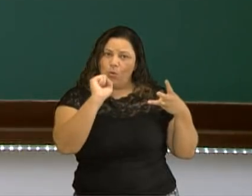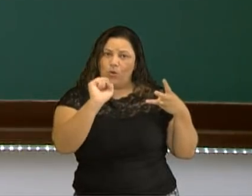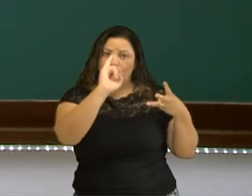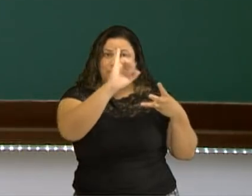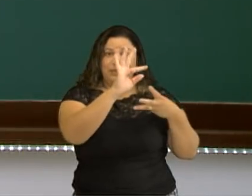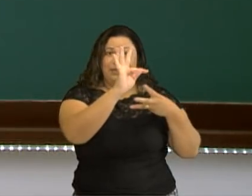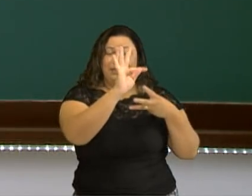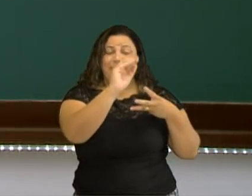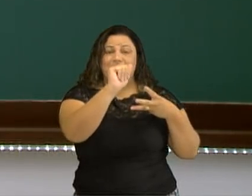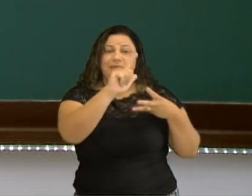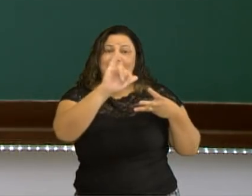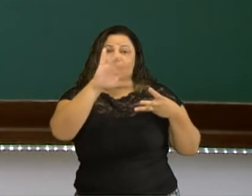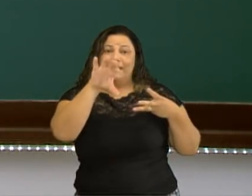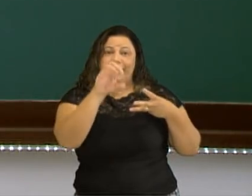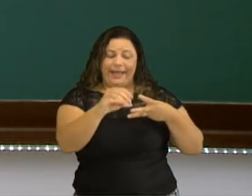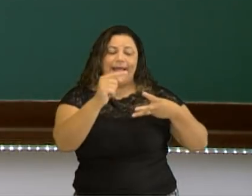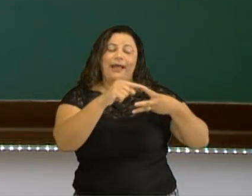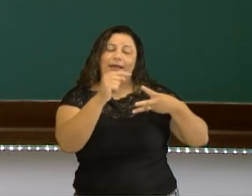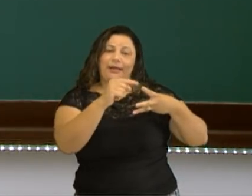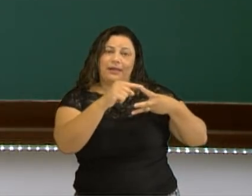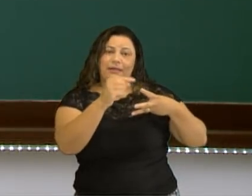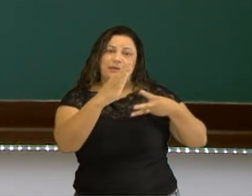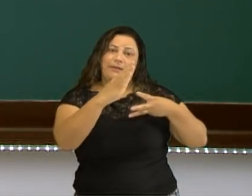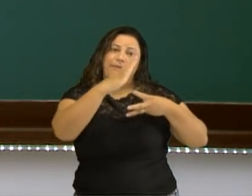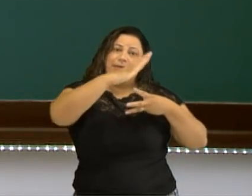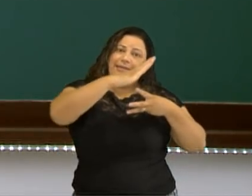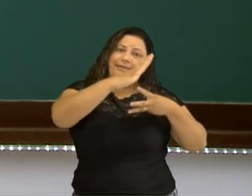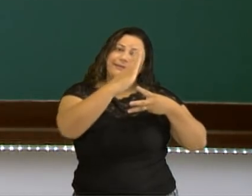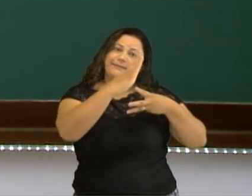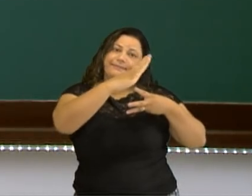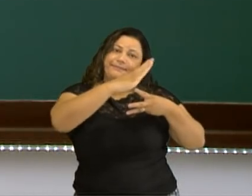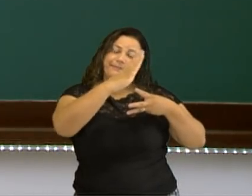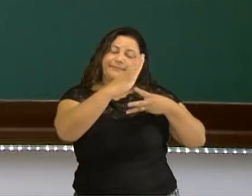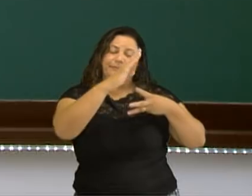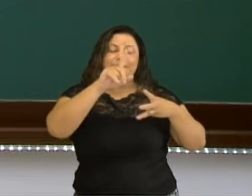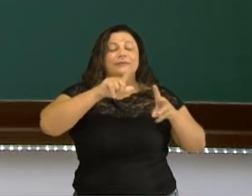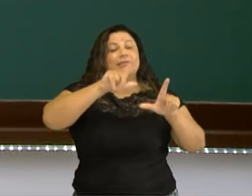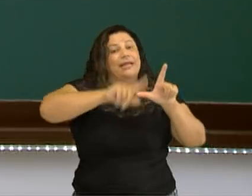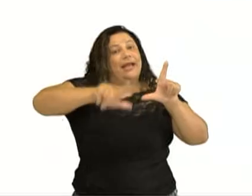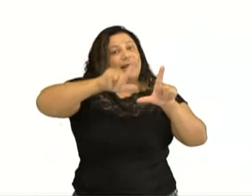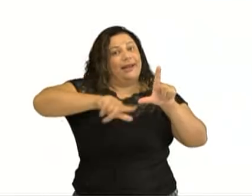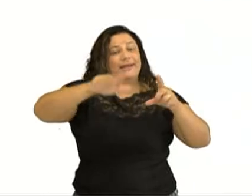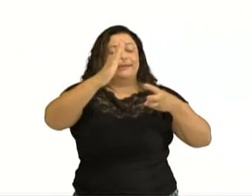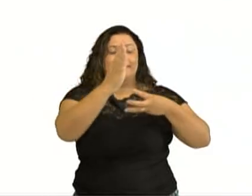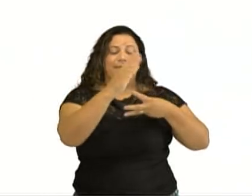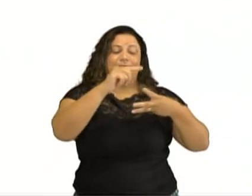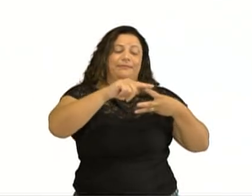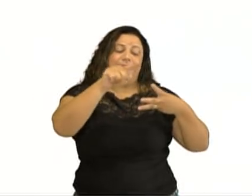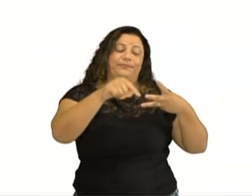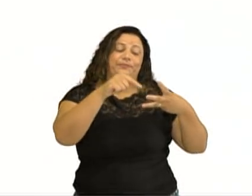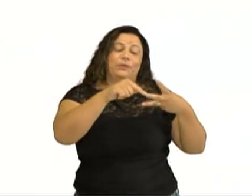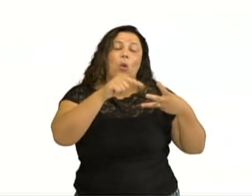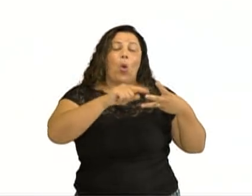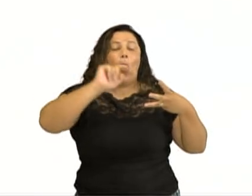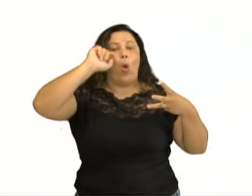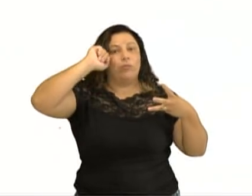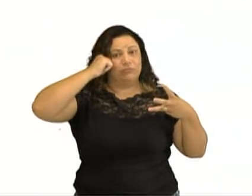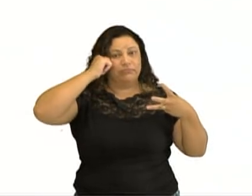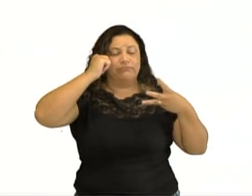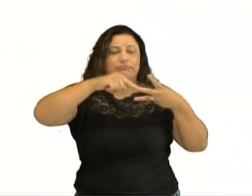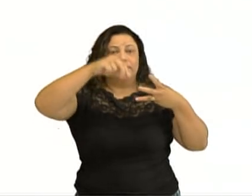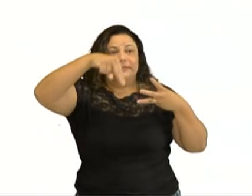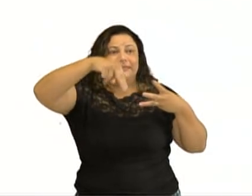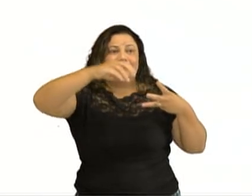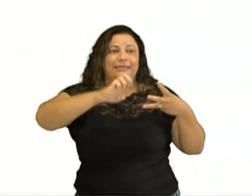em itálico, deixar a letra mais deitadinha. Ou então, você pode destacar em negrito, quando a letra fica mais escura,